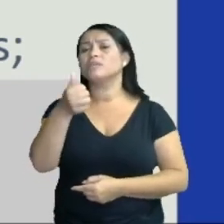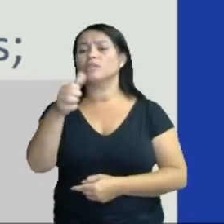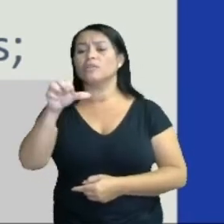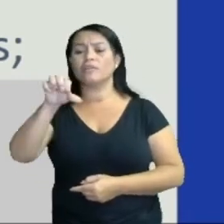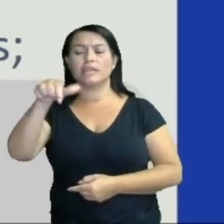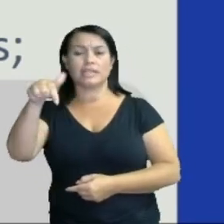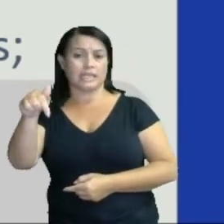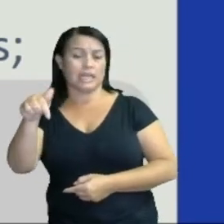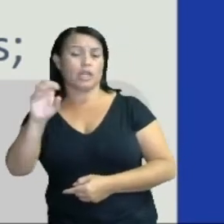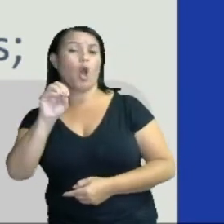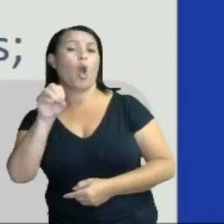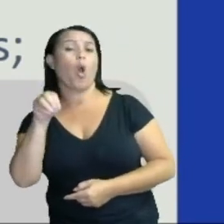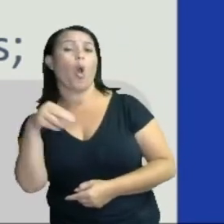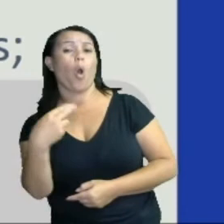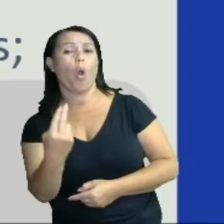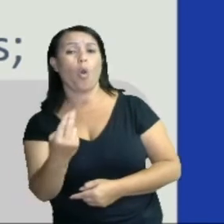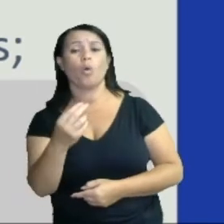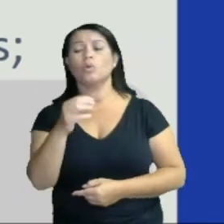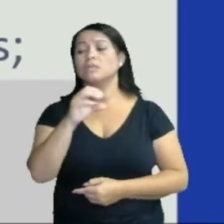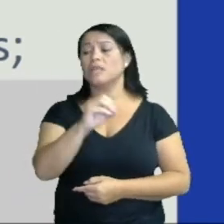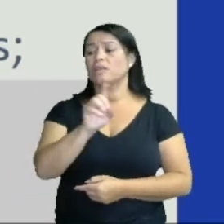0,197 ou